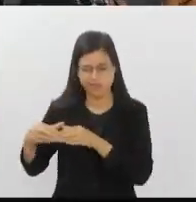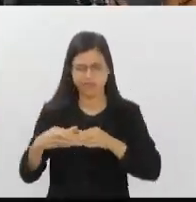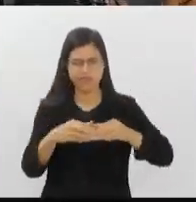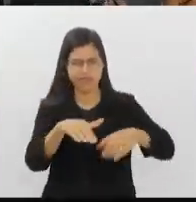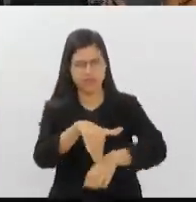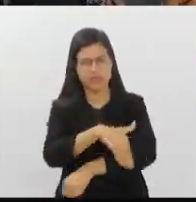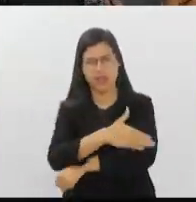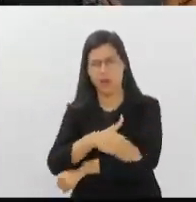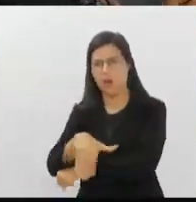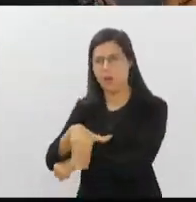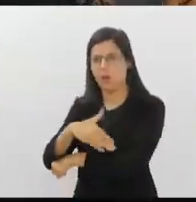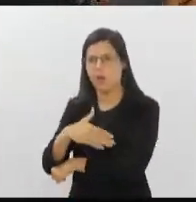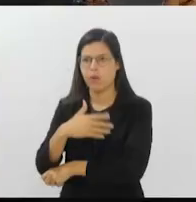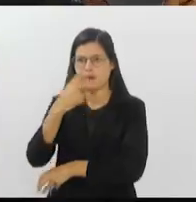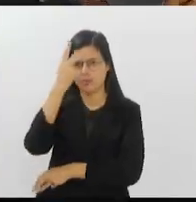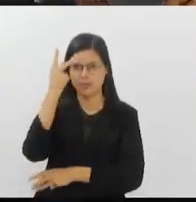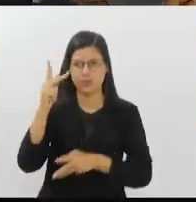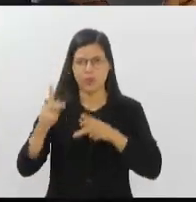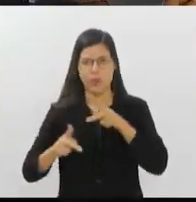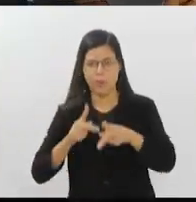de felicidade.